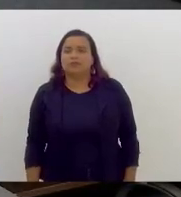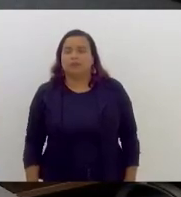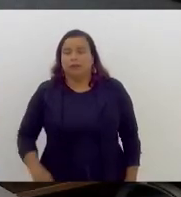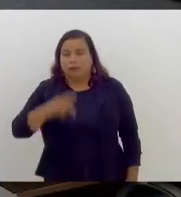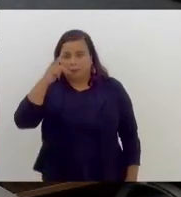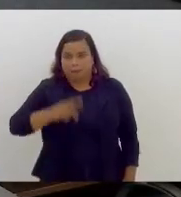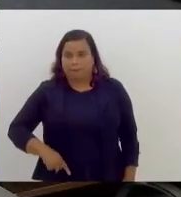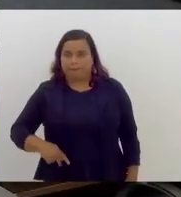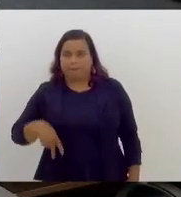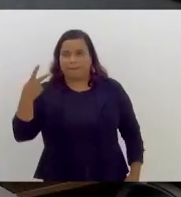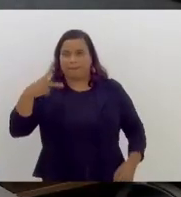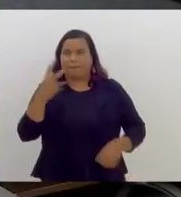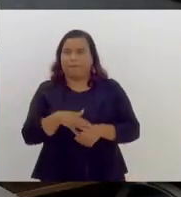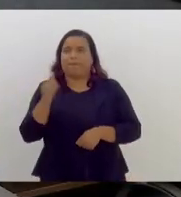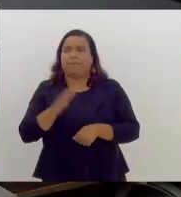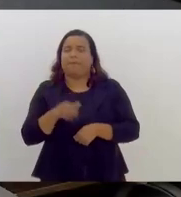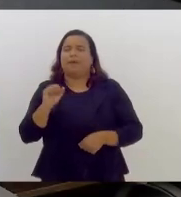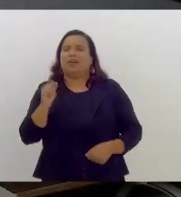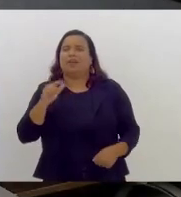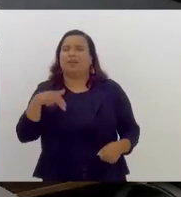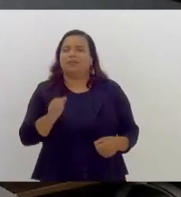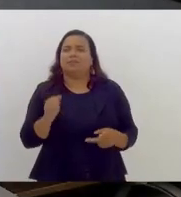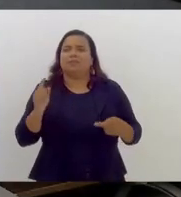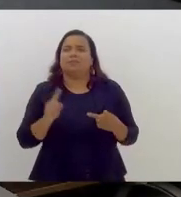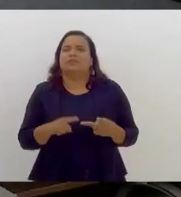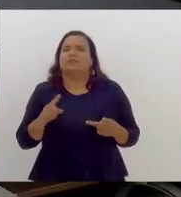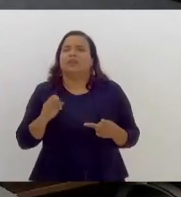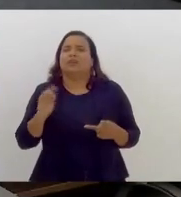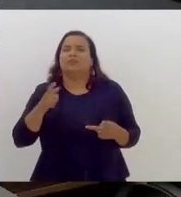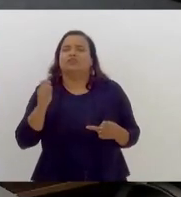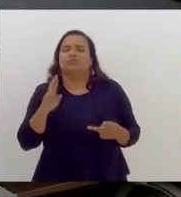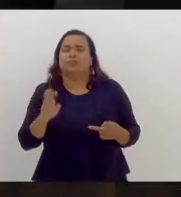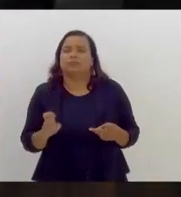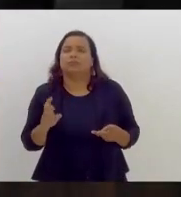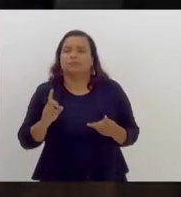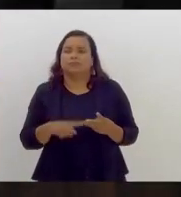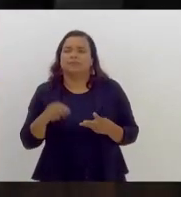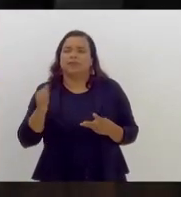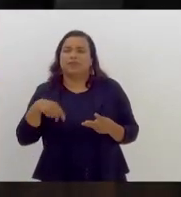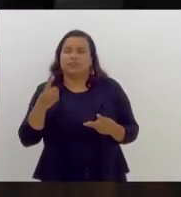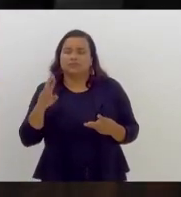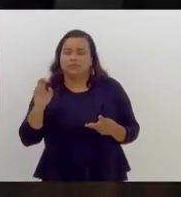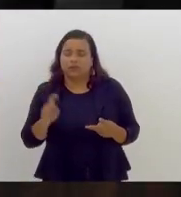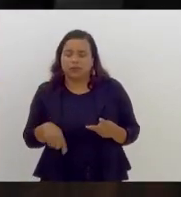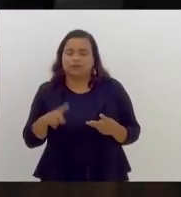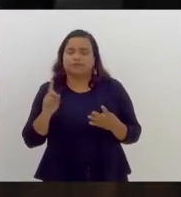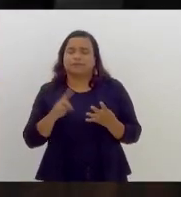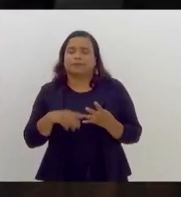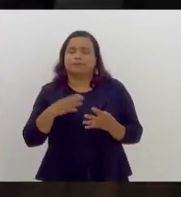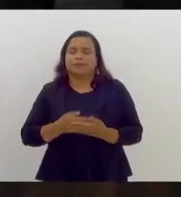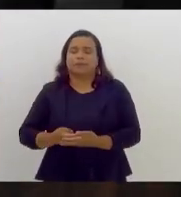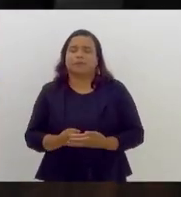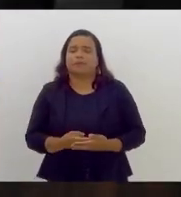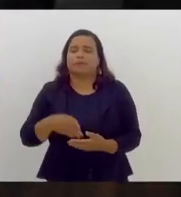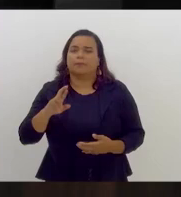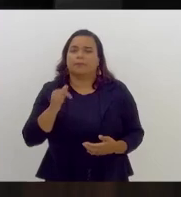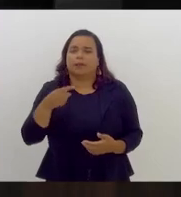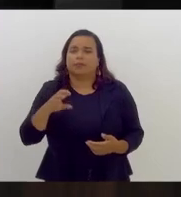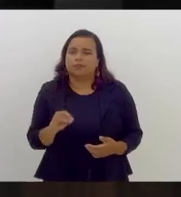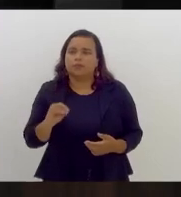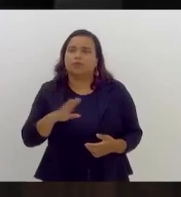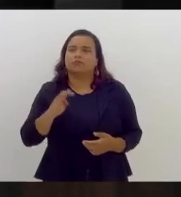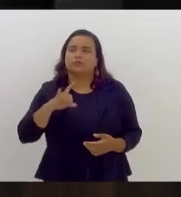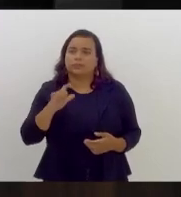Presidência irá proceder à segunda chamada. Alana Passos, Alexandre Freitas, André Correia, Bebeto, Brazão, Bruno Dawaire,